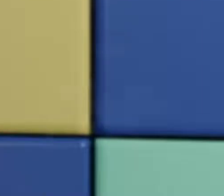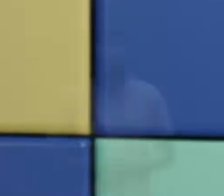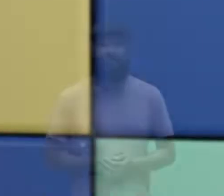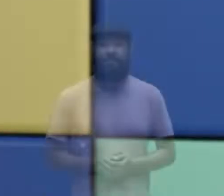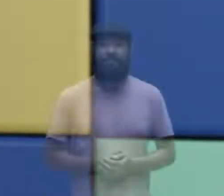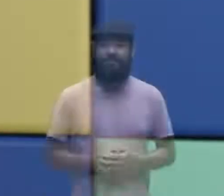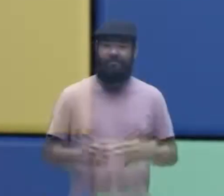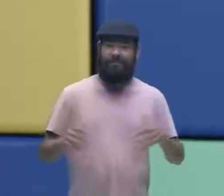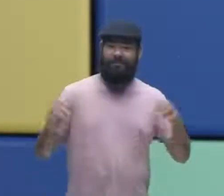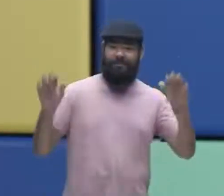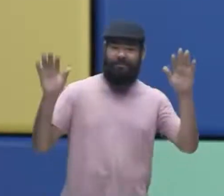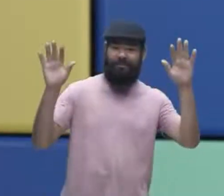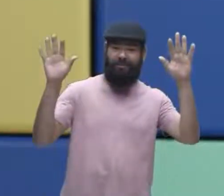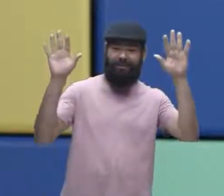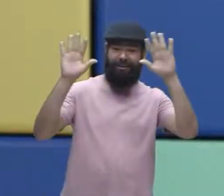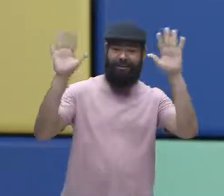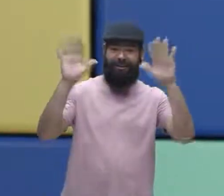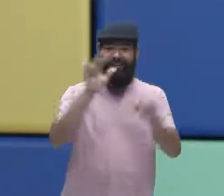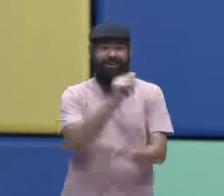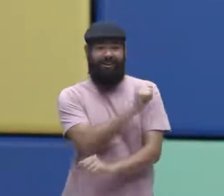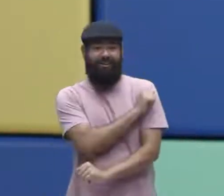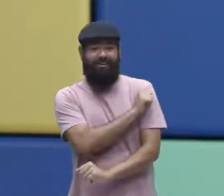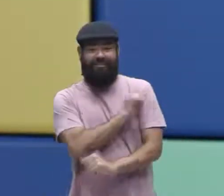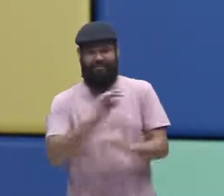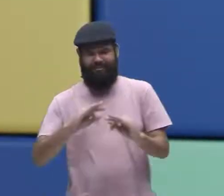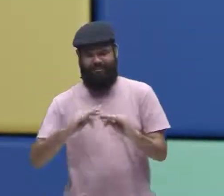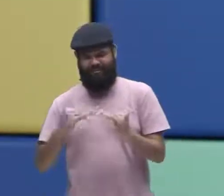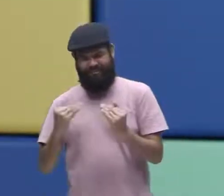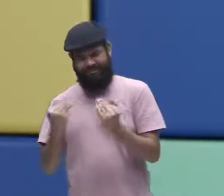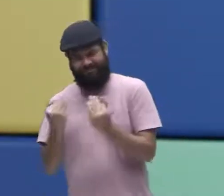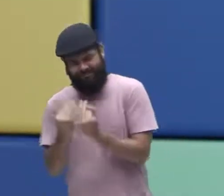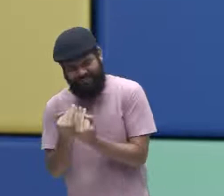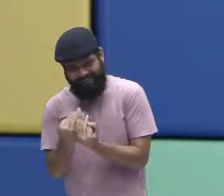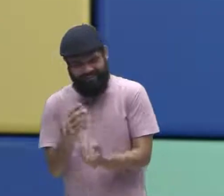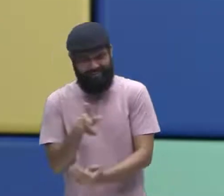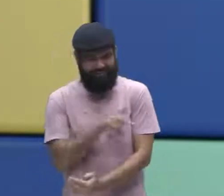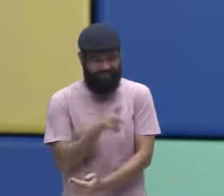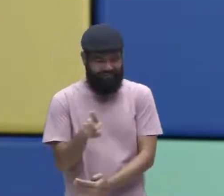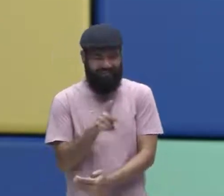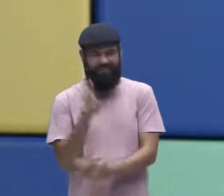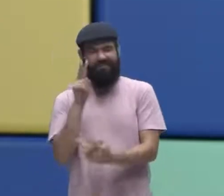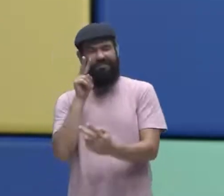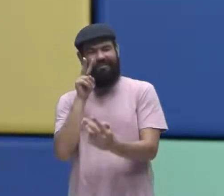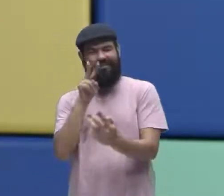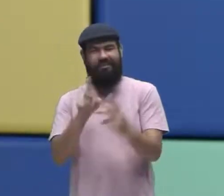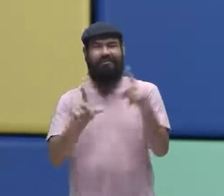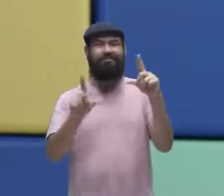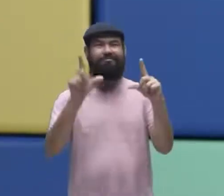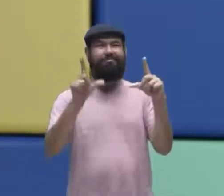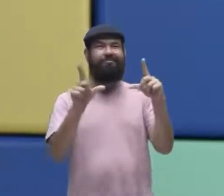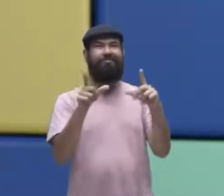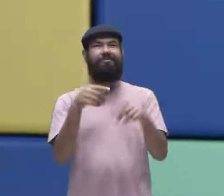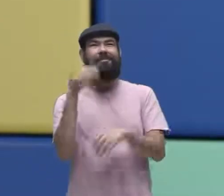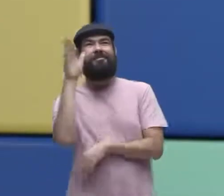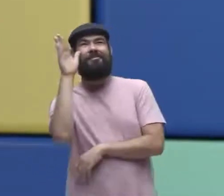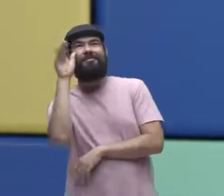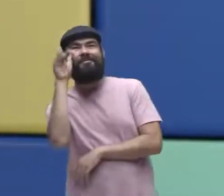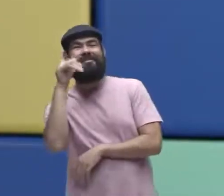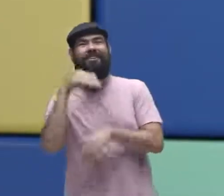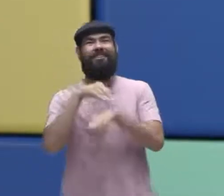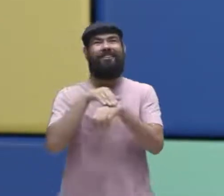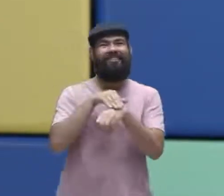Olá, alunos! Olá, família! Olá, professores que estão aqui acompanhando o nosso Espia essa Conversa. Hoje estamos em mais